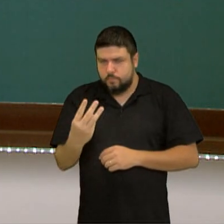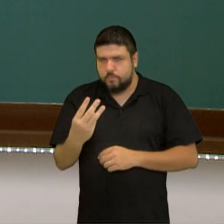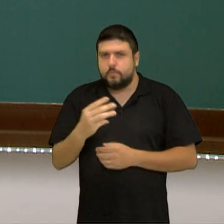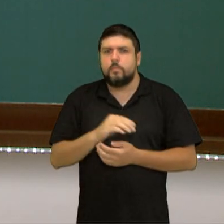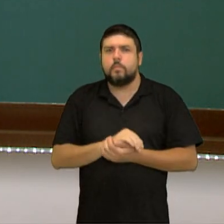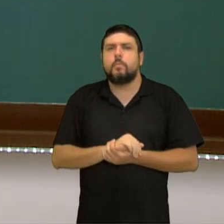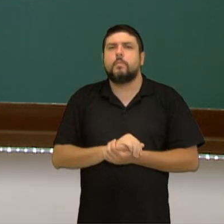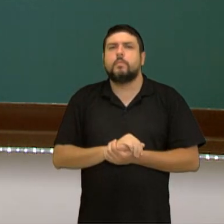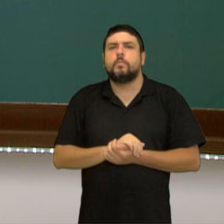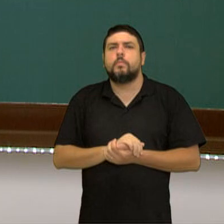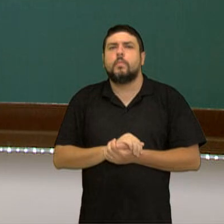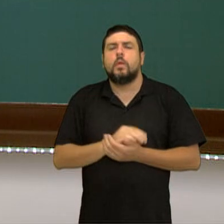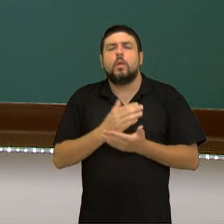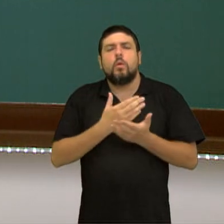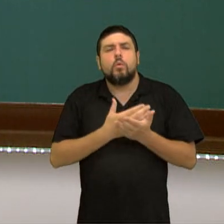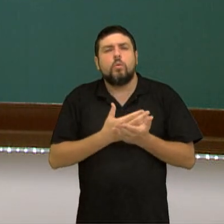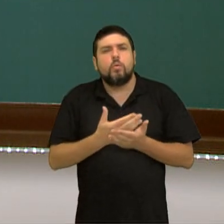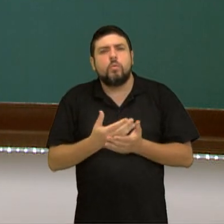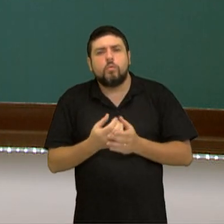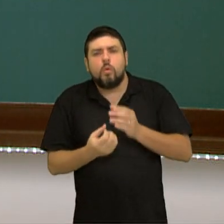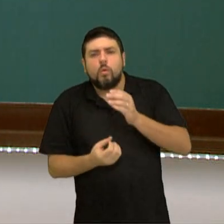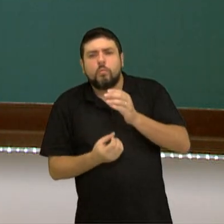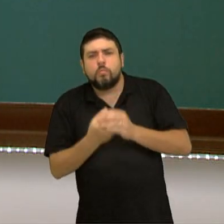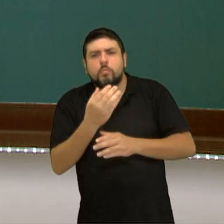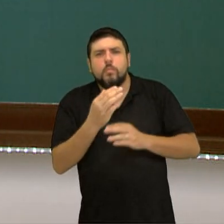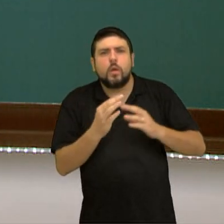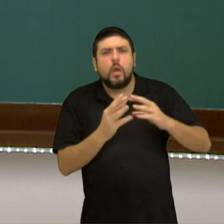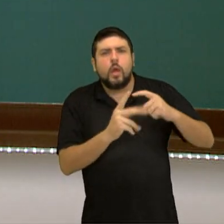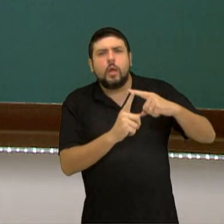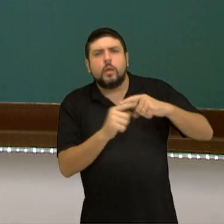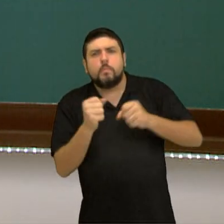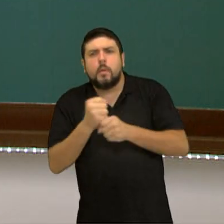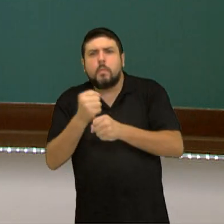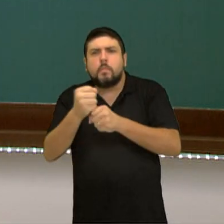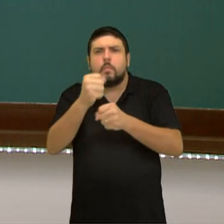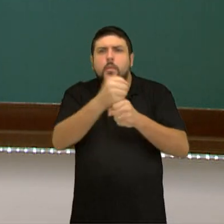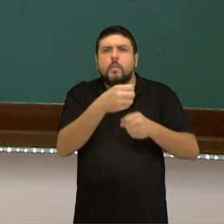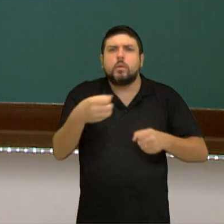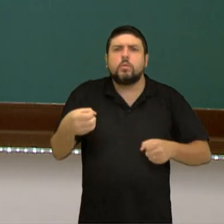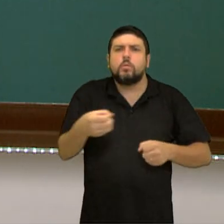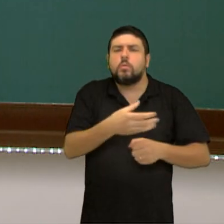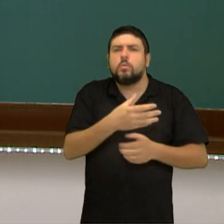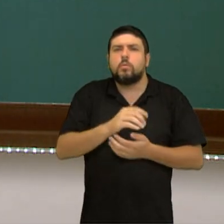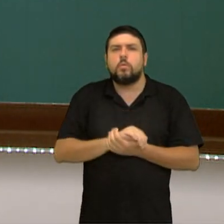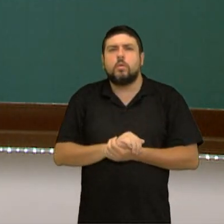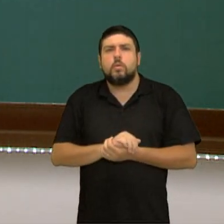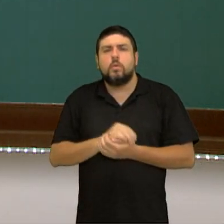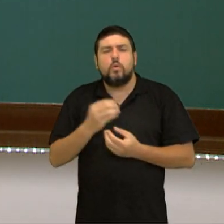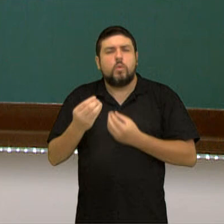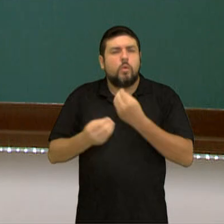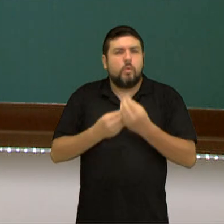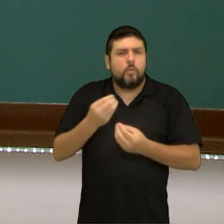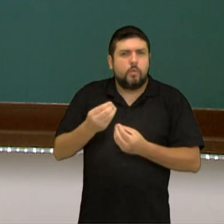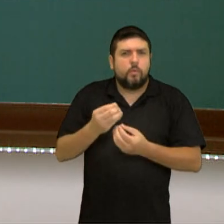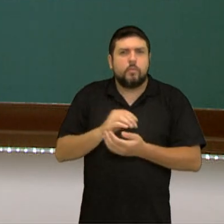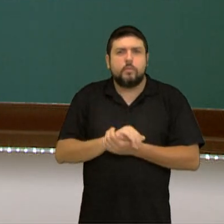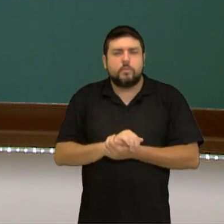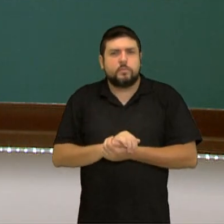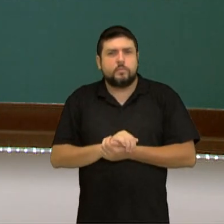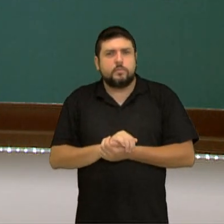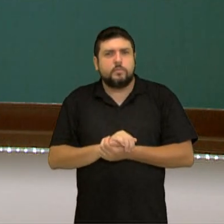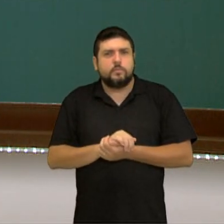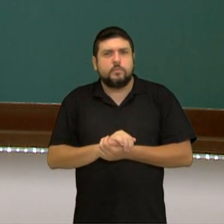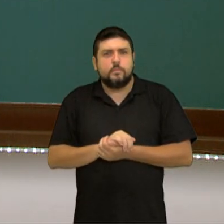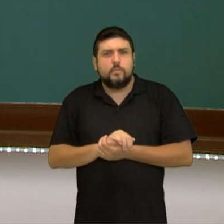Com isso surgem muitas edificações civis. Qual a diferencial dessa nova concepção do Rio? Escreve no caderno, acabei de falar,